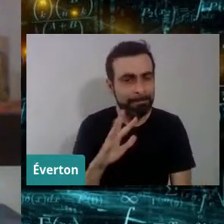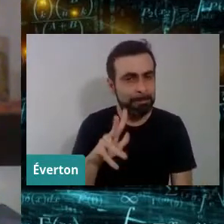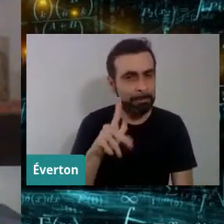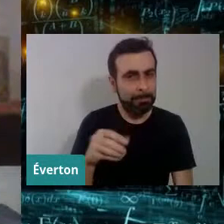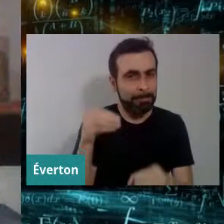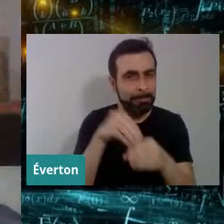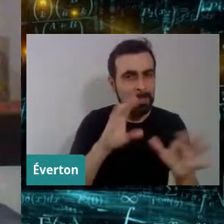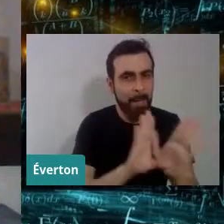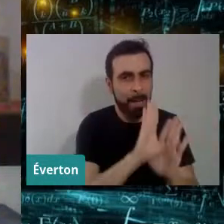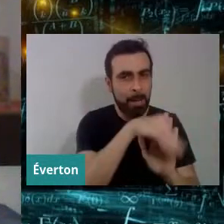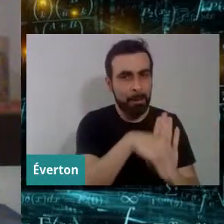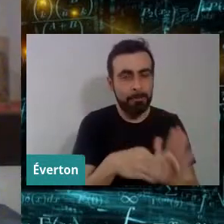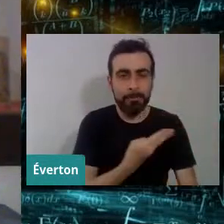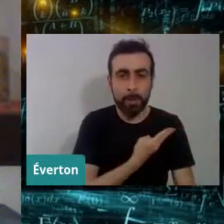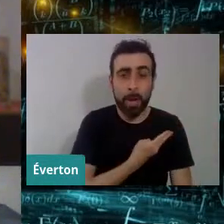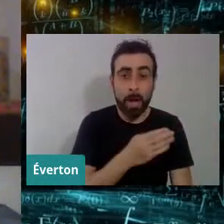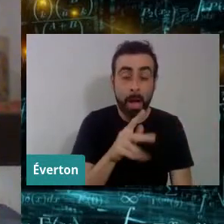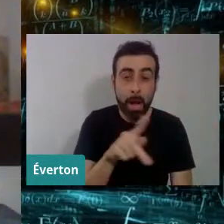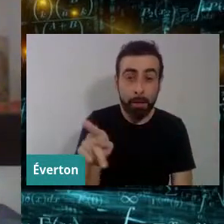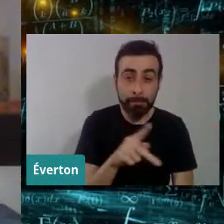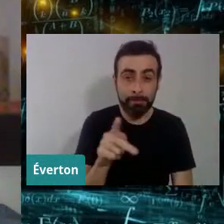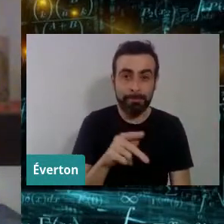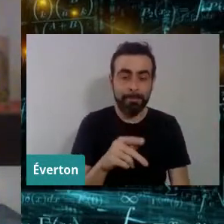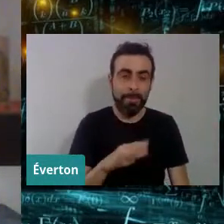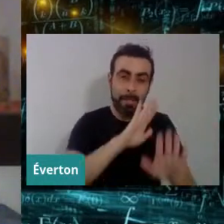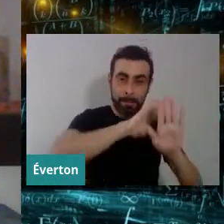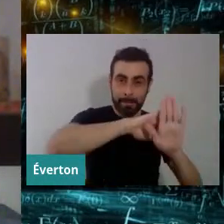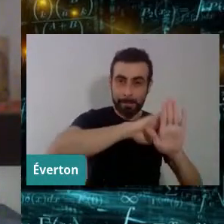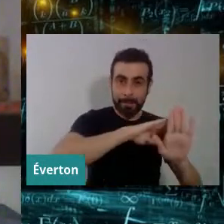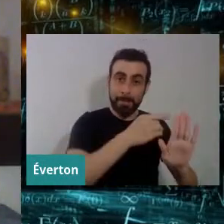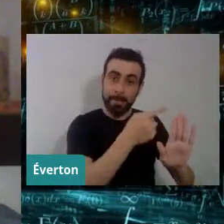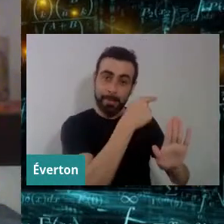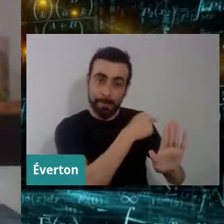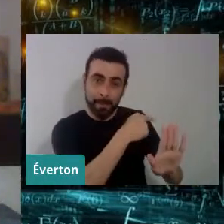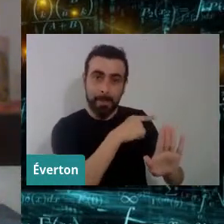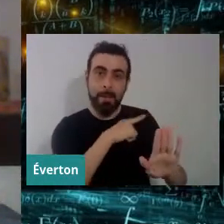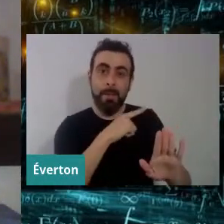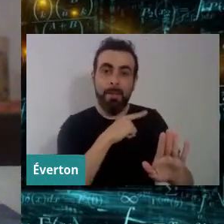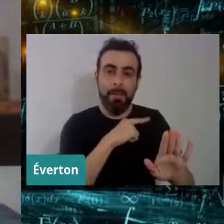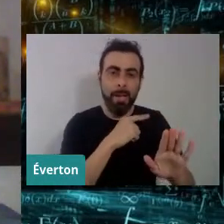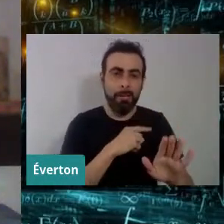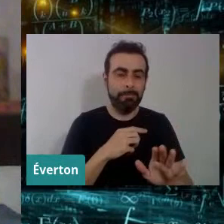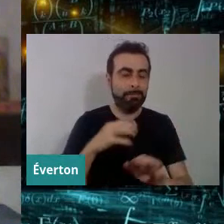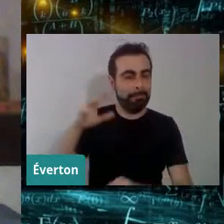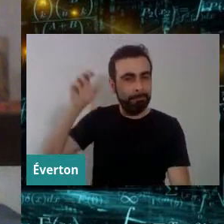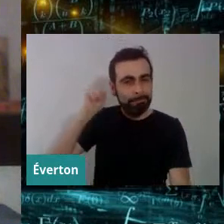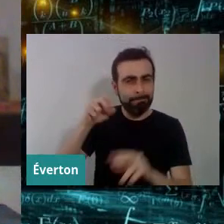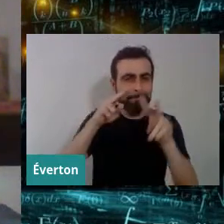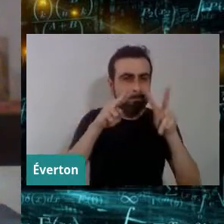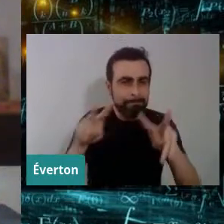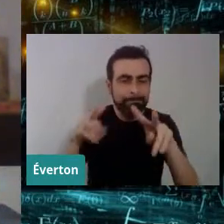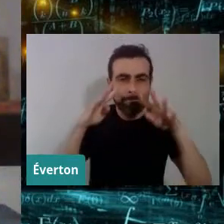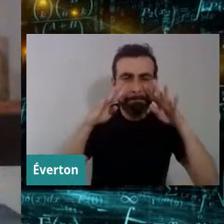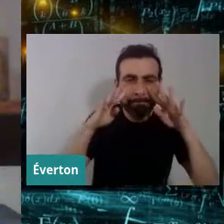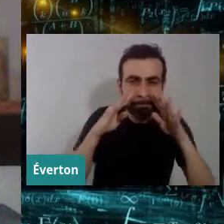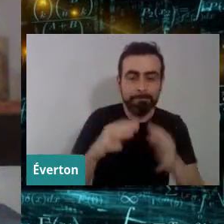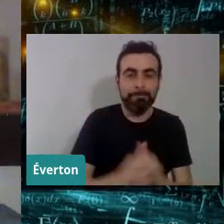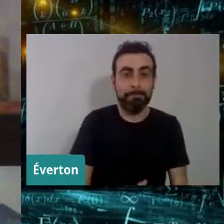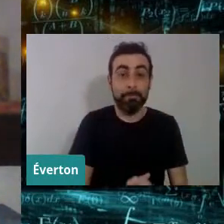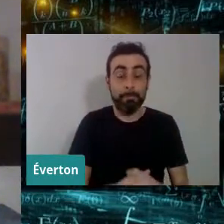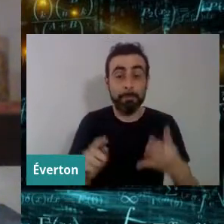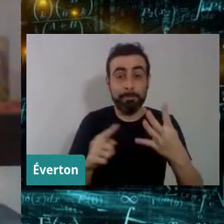nossos colegas que estiveram nos bastidores e que estão nos bastidores nos ouvindo agora, e o